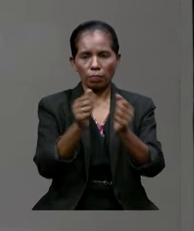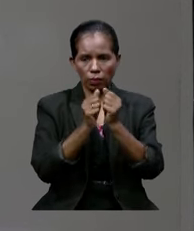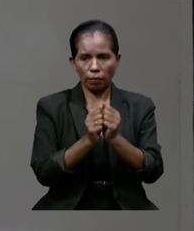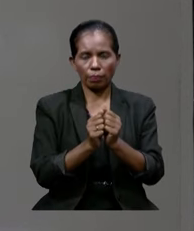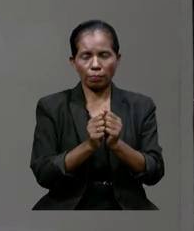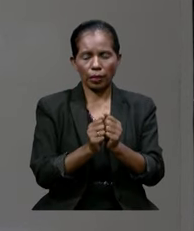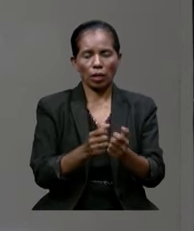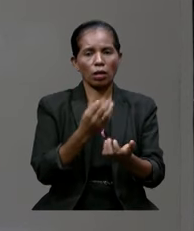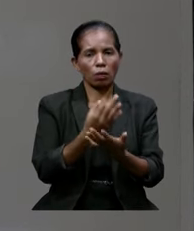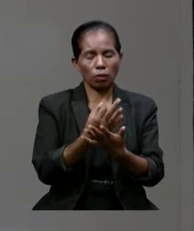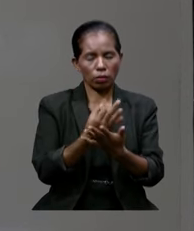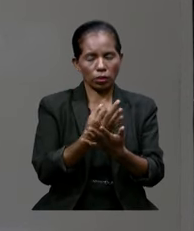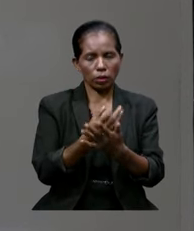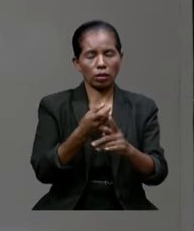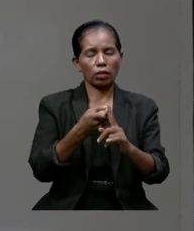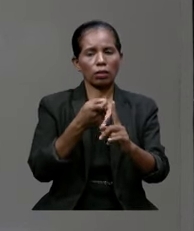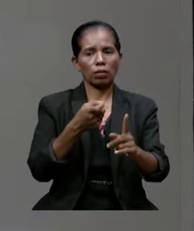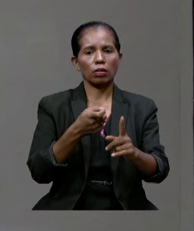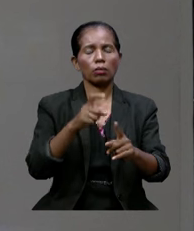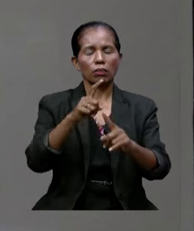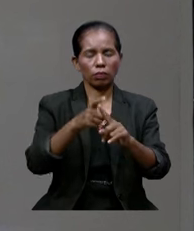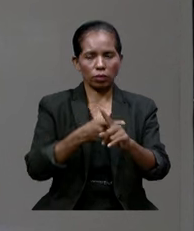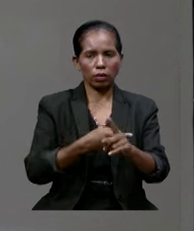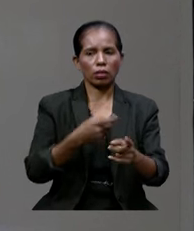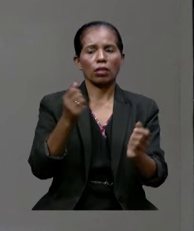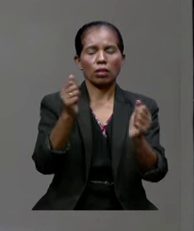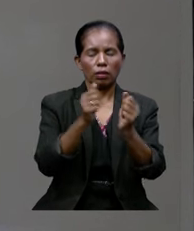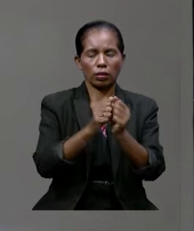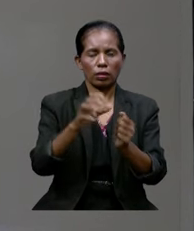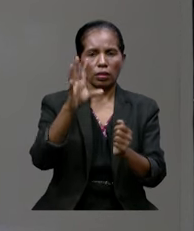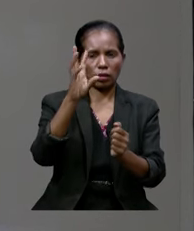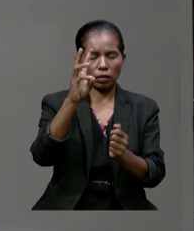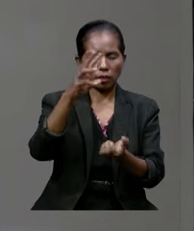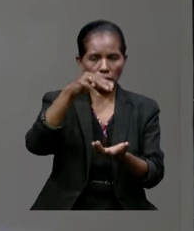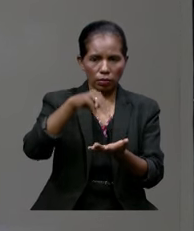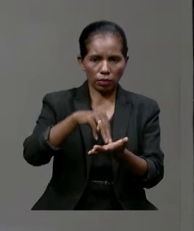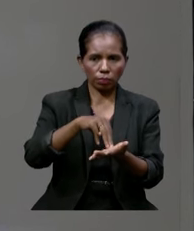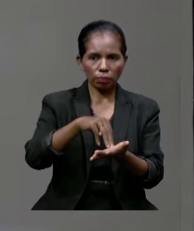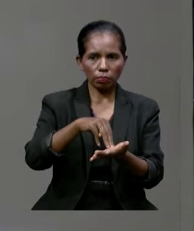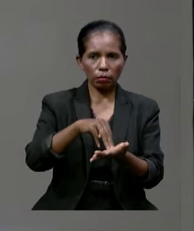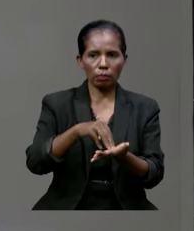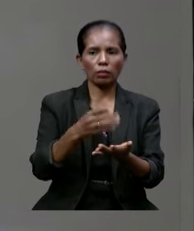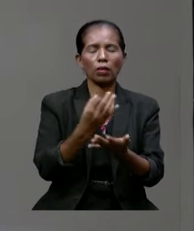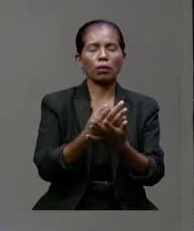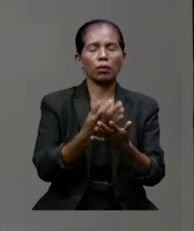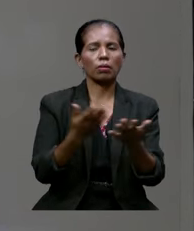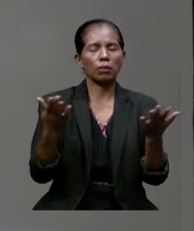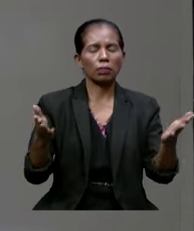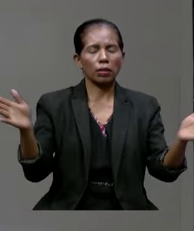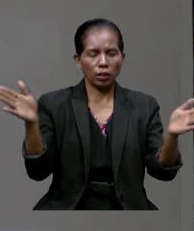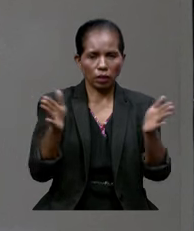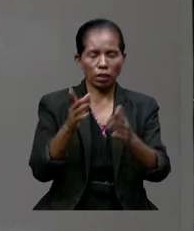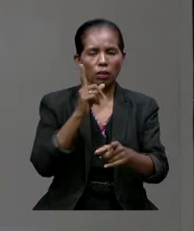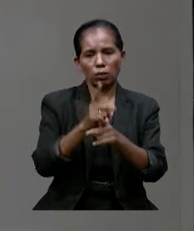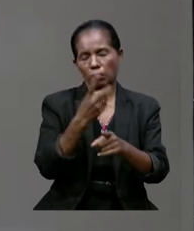Receitas nebema coleta mensalmente russi total 6 mil ni receitas si da nebeme si